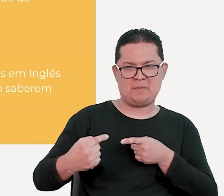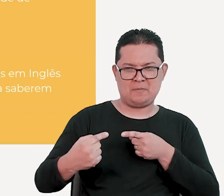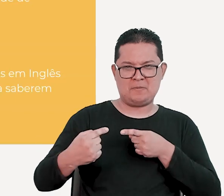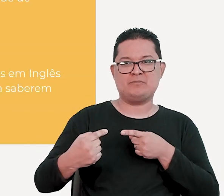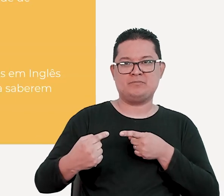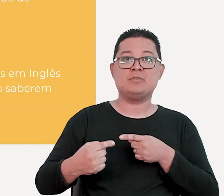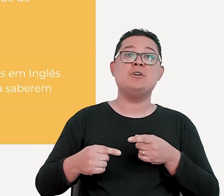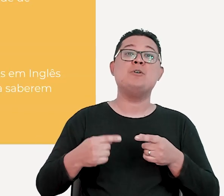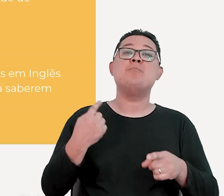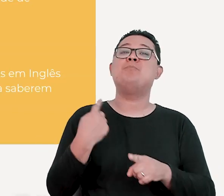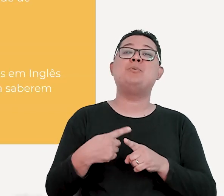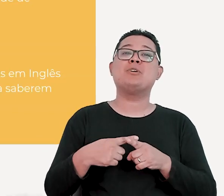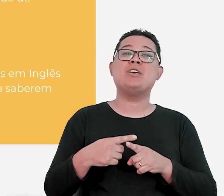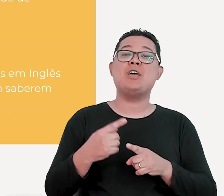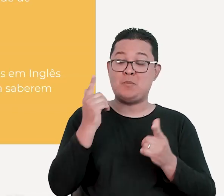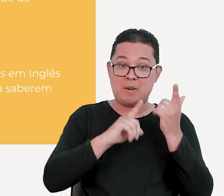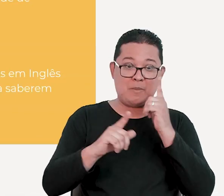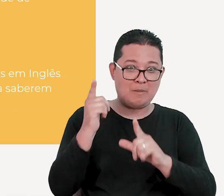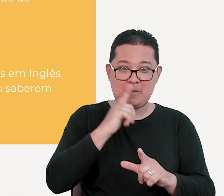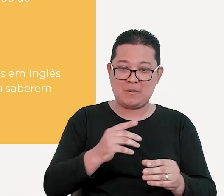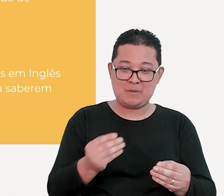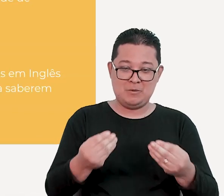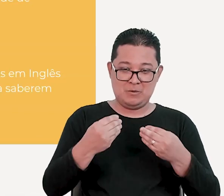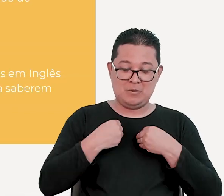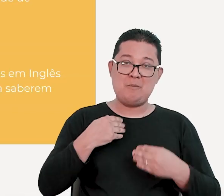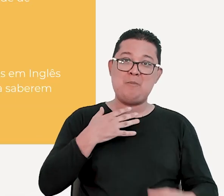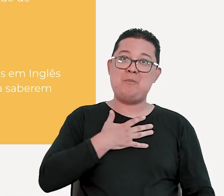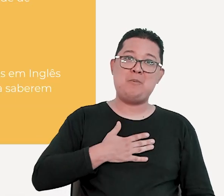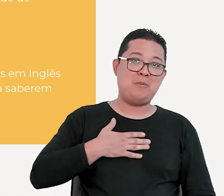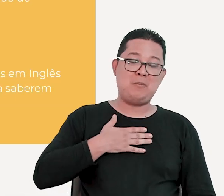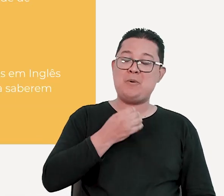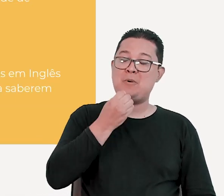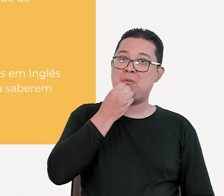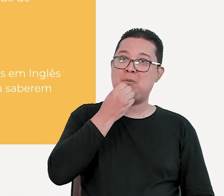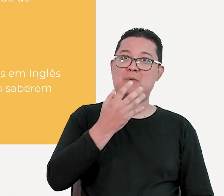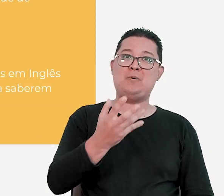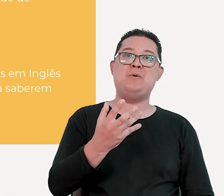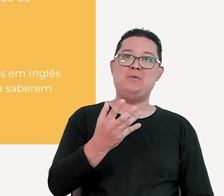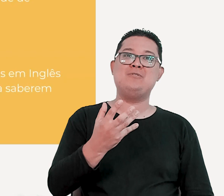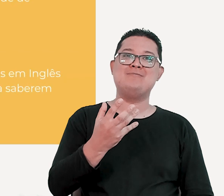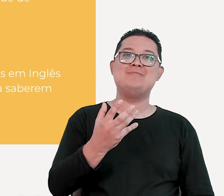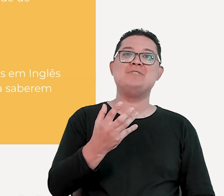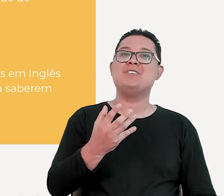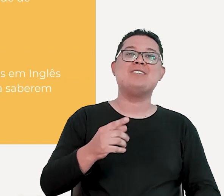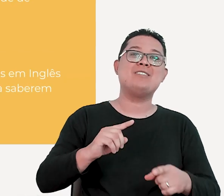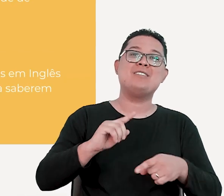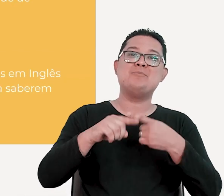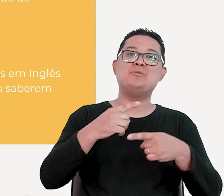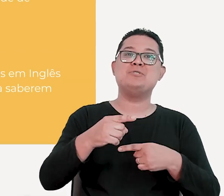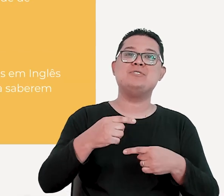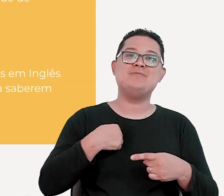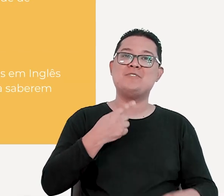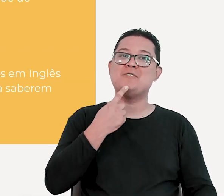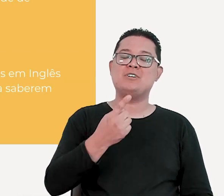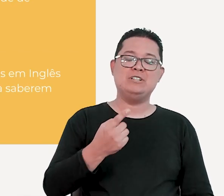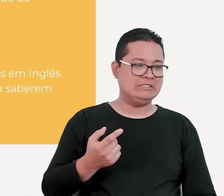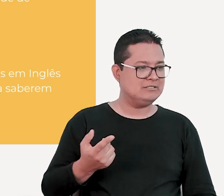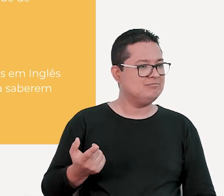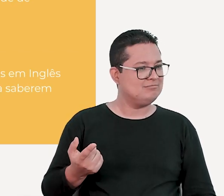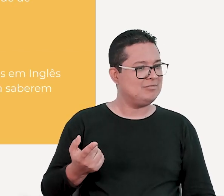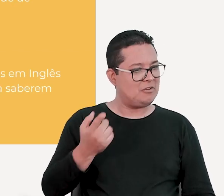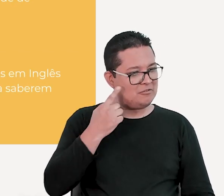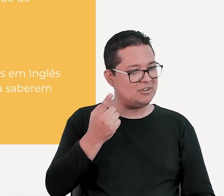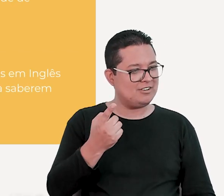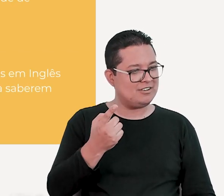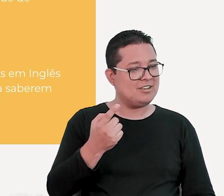a recompensa que vem depois é tão maravilhosa, é tão gostoso, porque você fala assim, cara, eu consegui, sabe, em outra